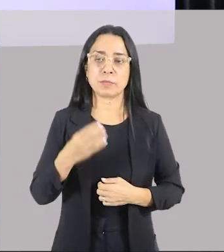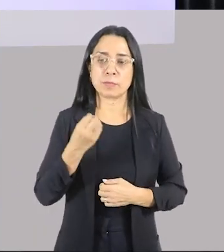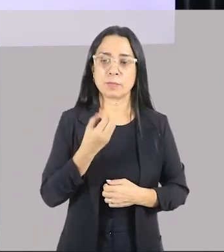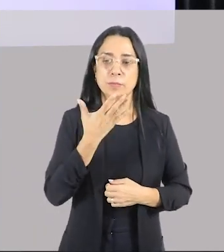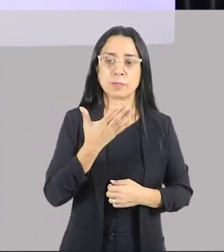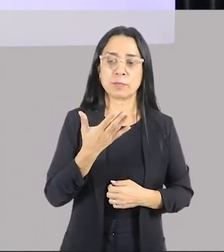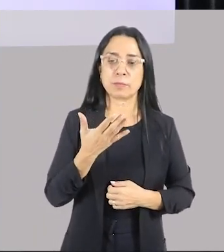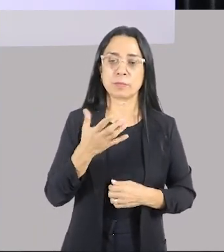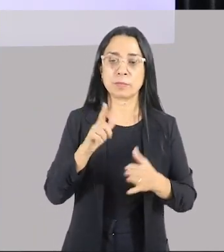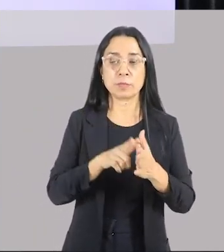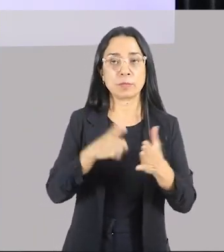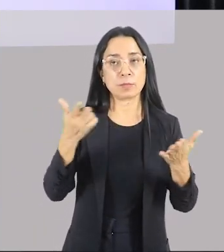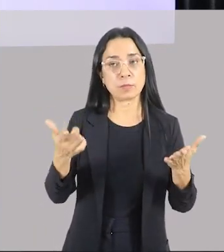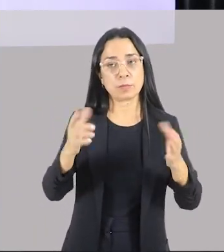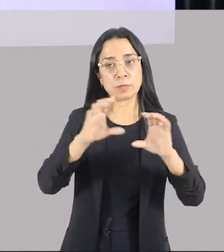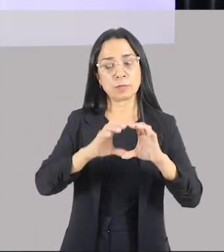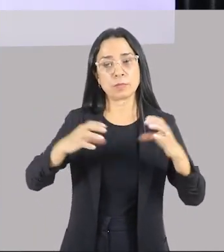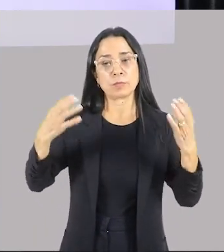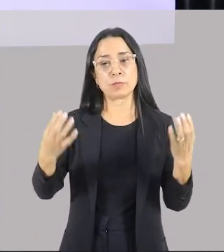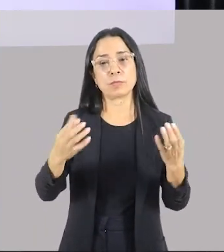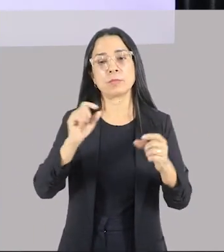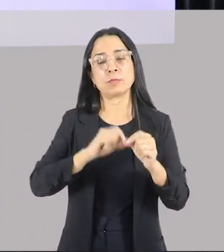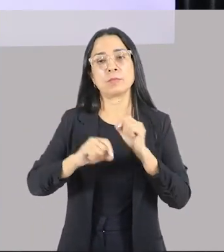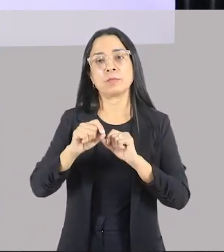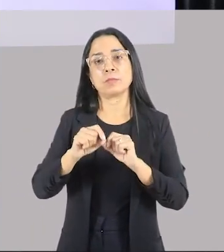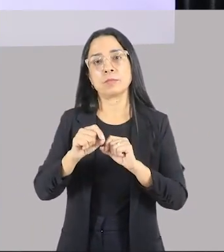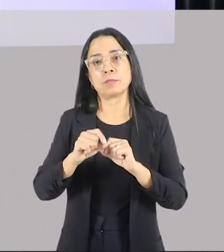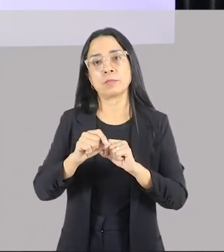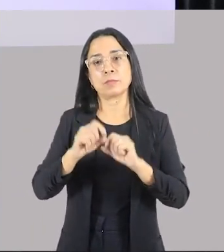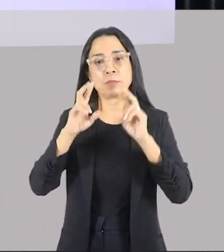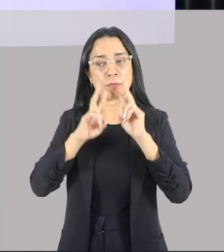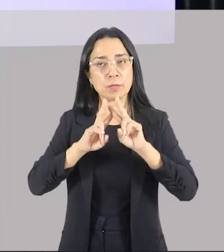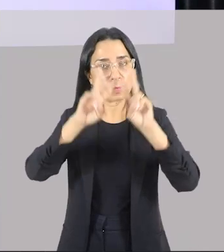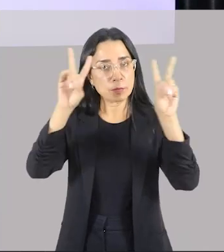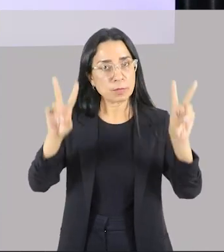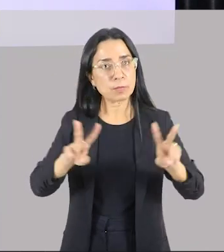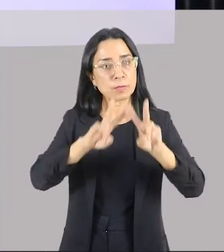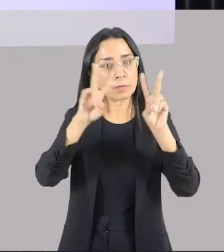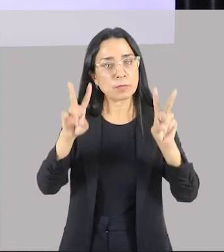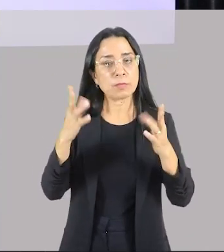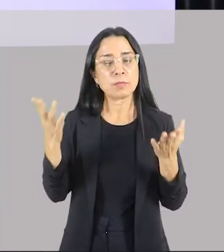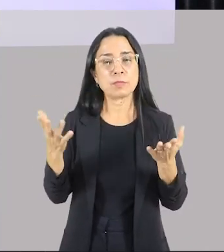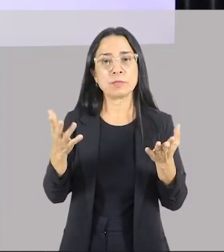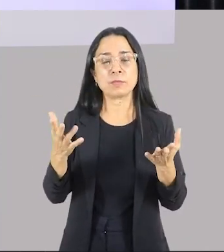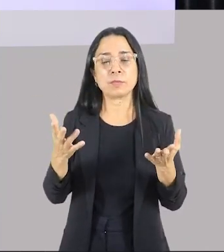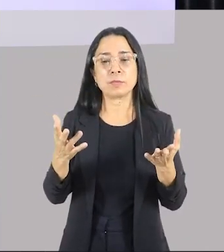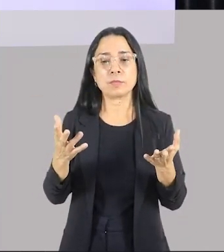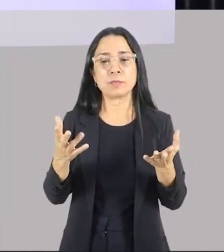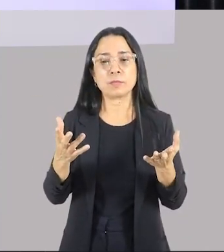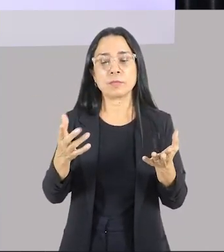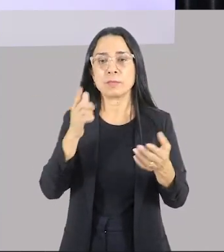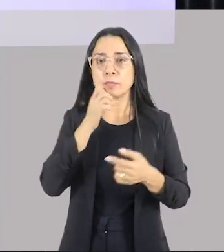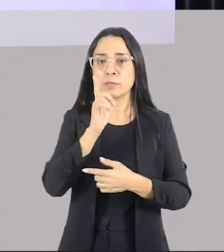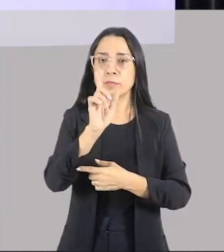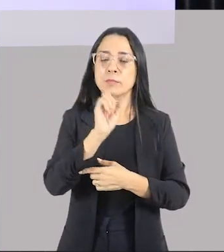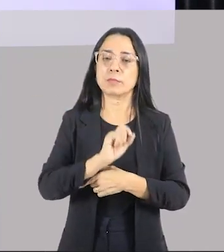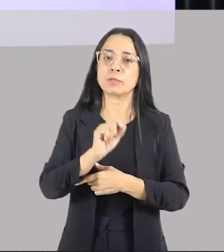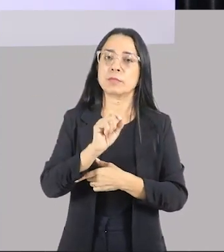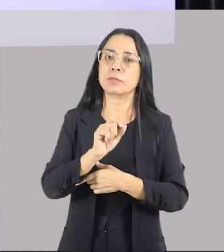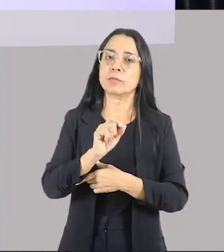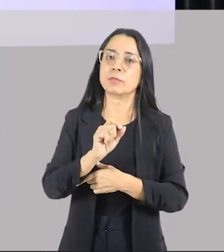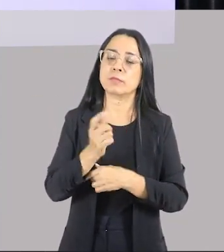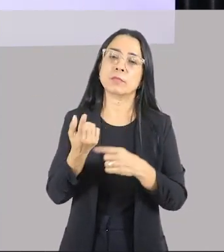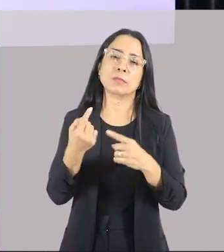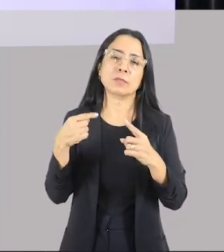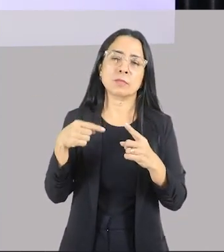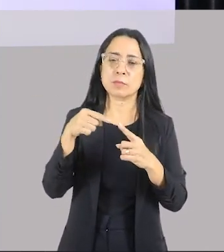tanto o jornal como os congressos deram uma maior visibilidade e levaram também os trabalhadores a ganhar corpo no sentido de